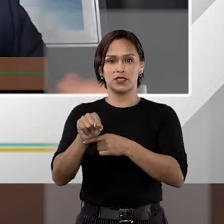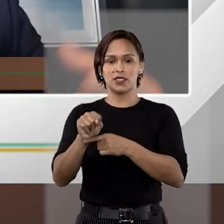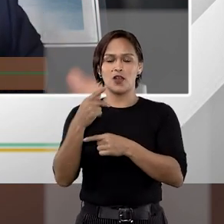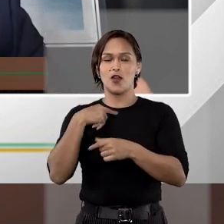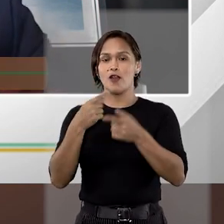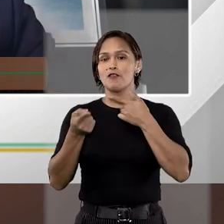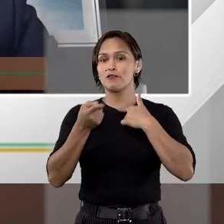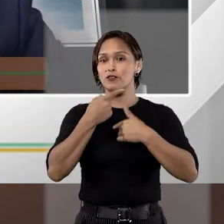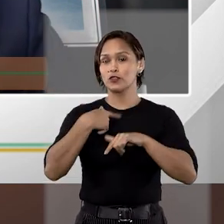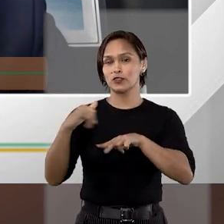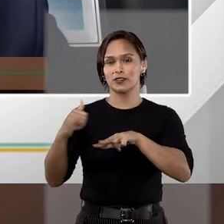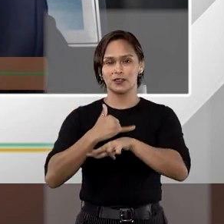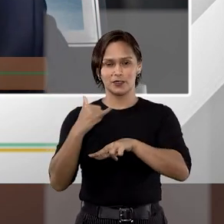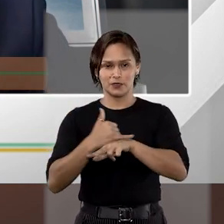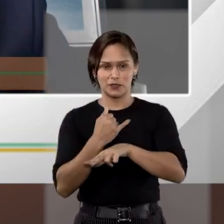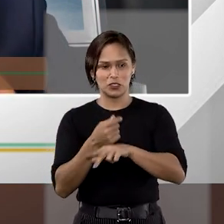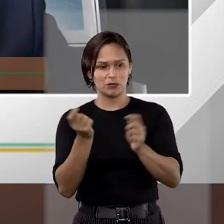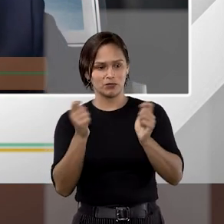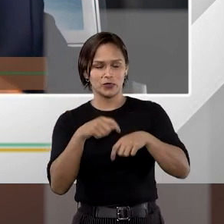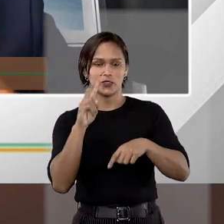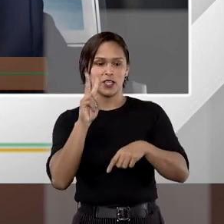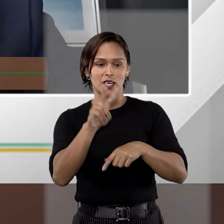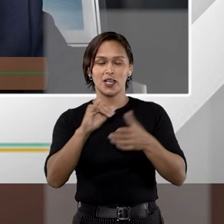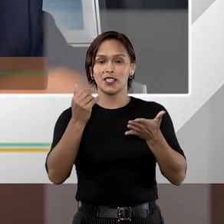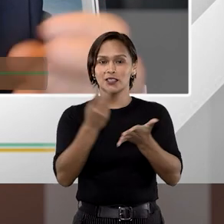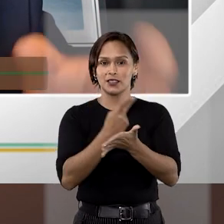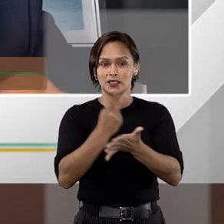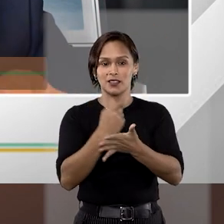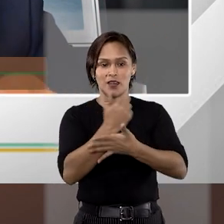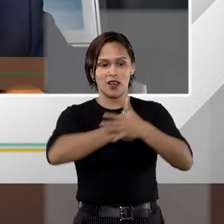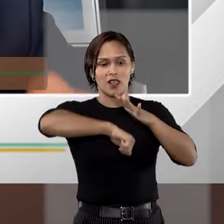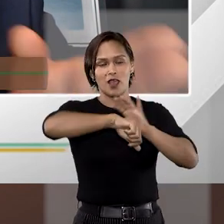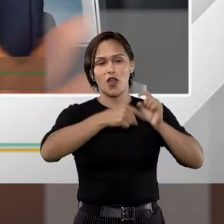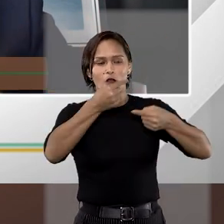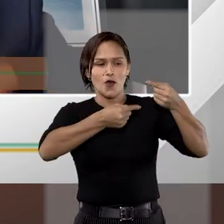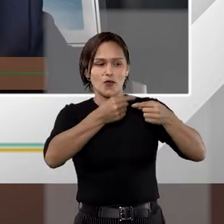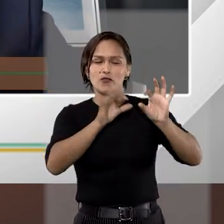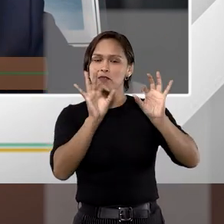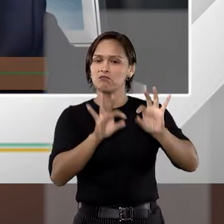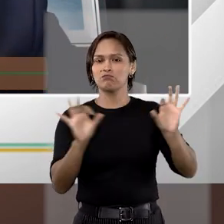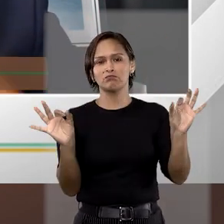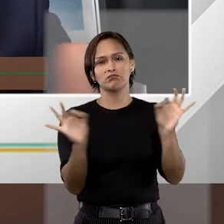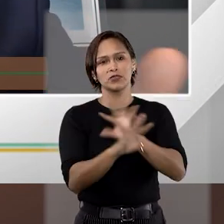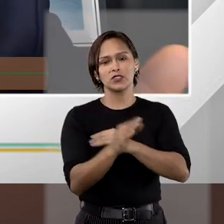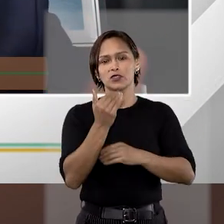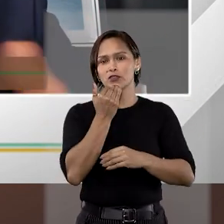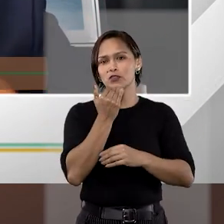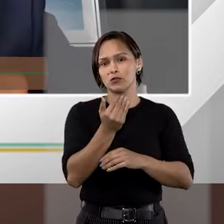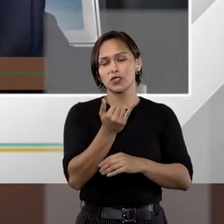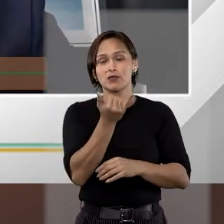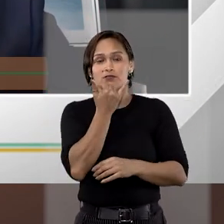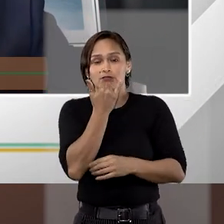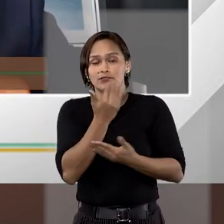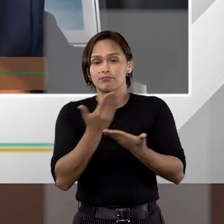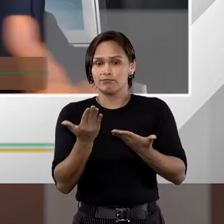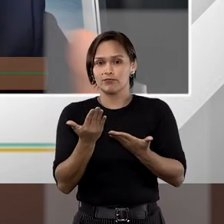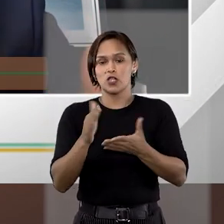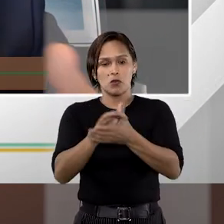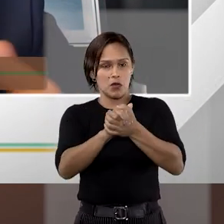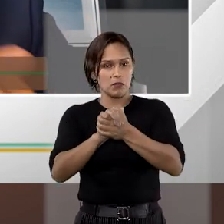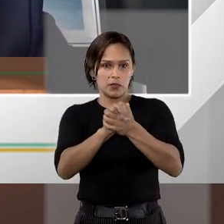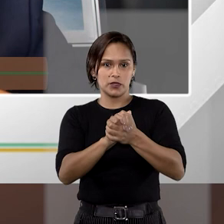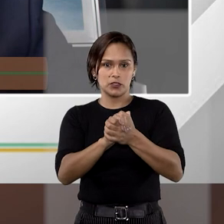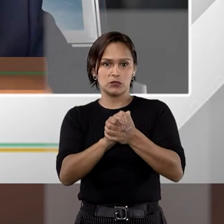mediante a vontade da vítima este delito este conflito pode se encerrar com pedido de desculpas